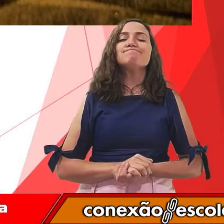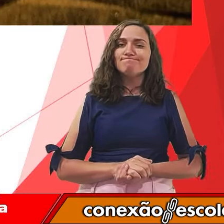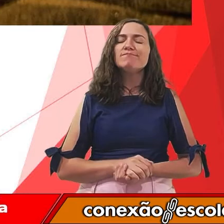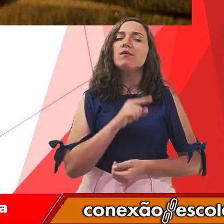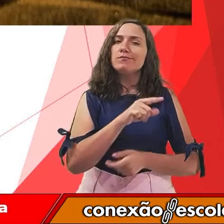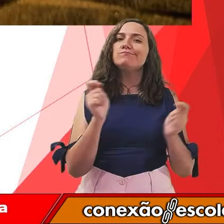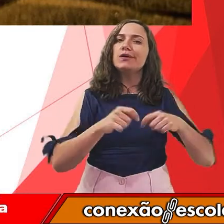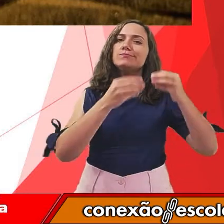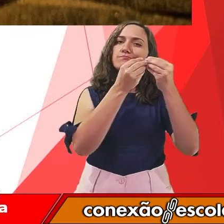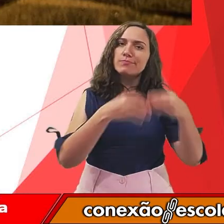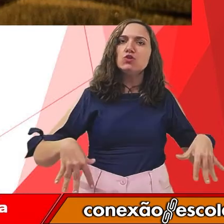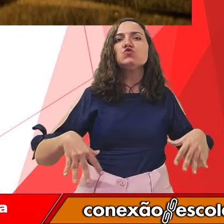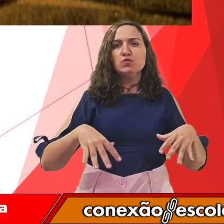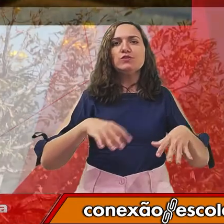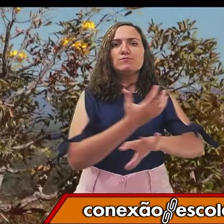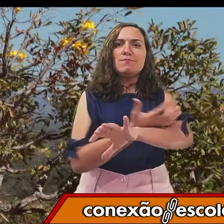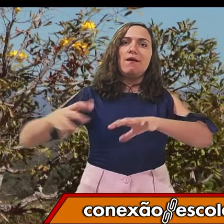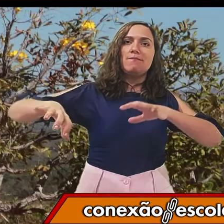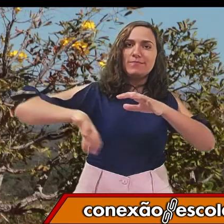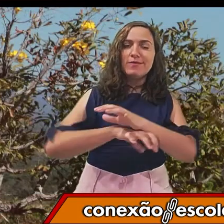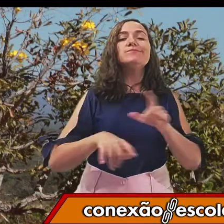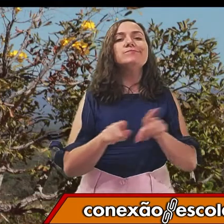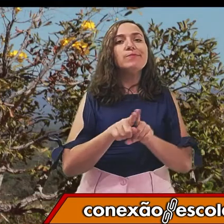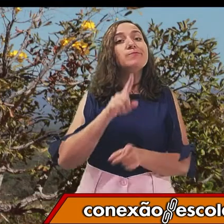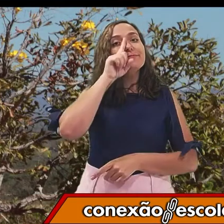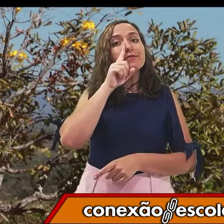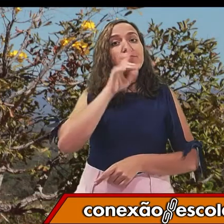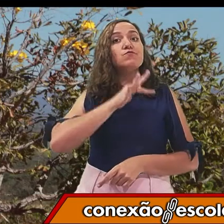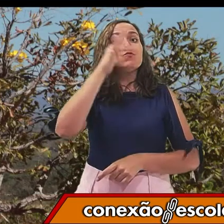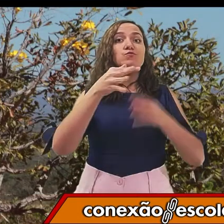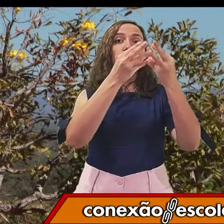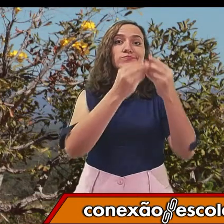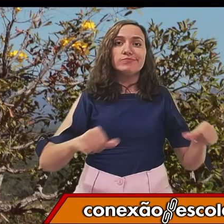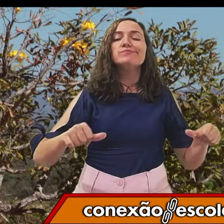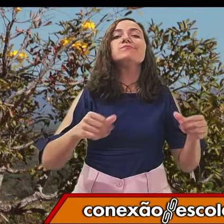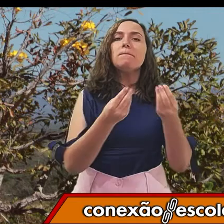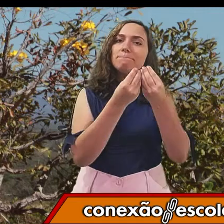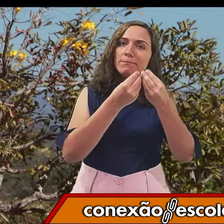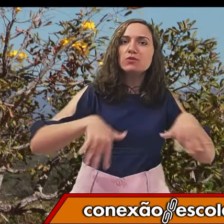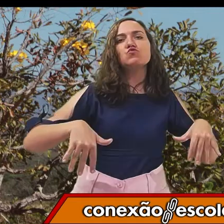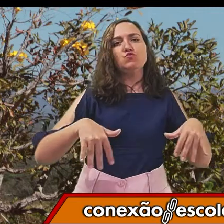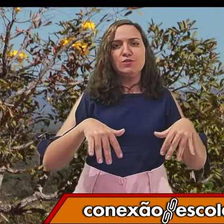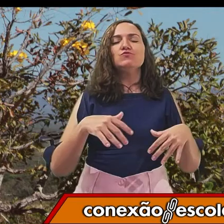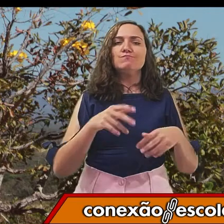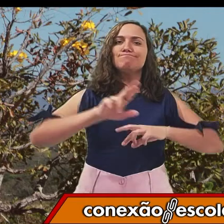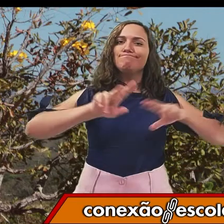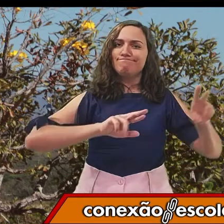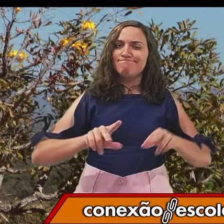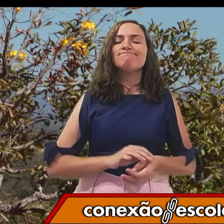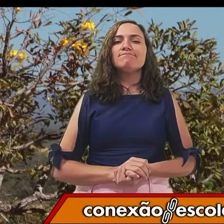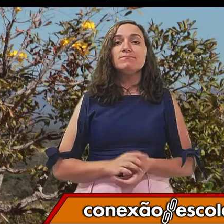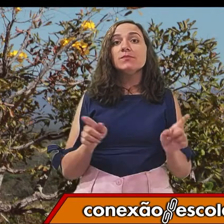pode prejudicar o meio ambiente e trazer ameaças à biodiversidade. Outros cultivos importantes